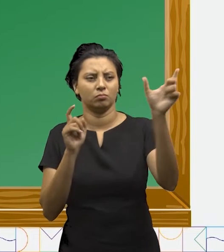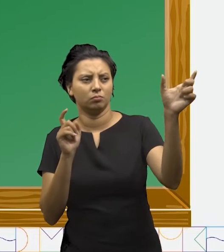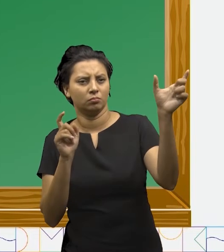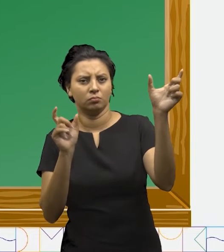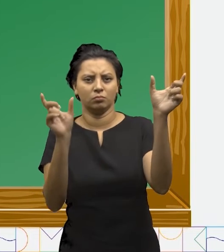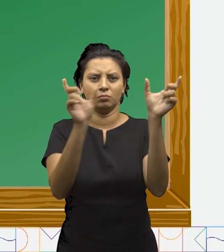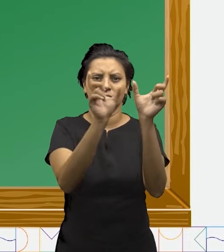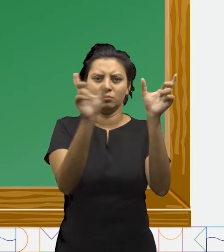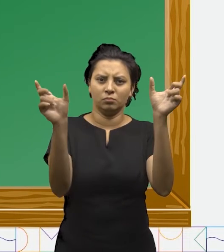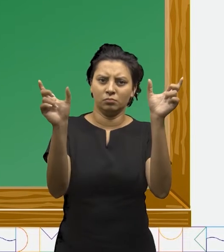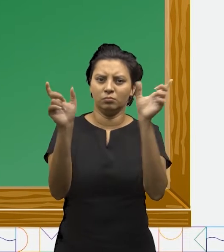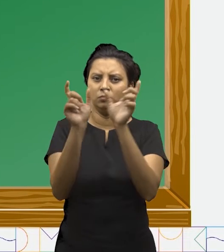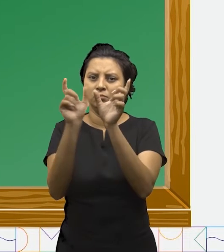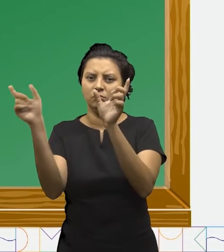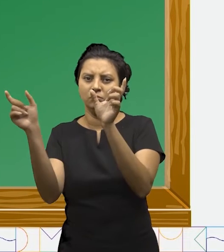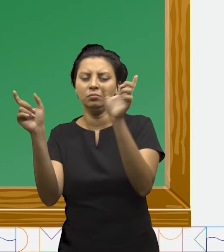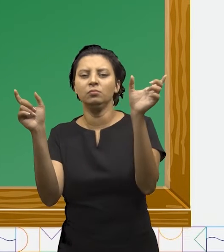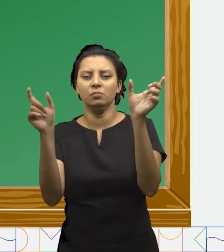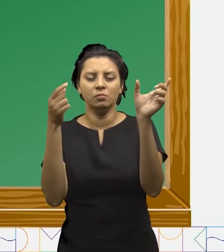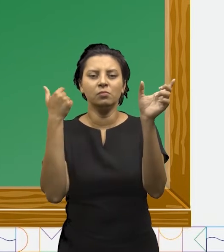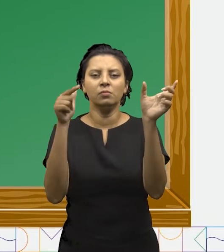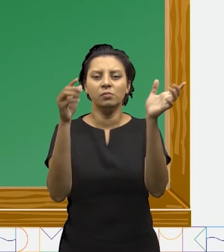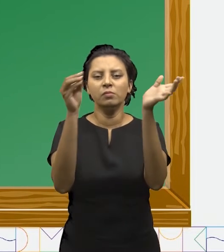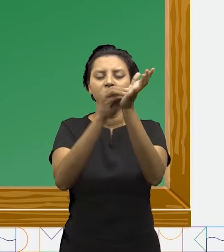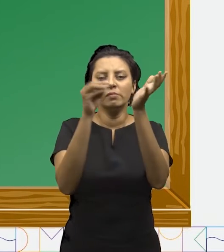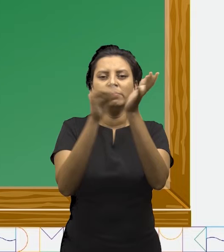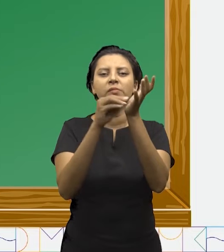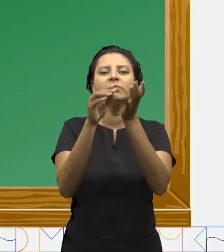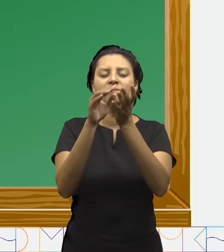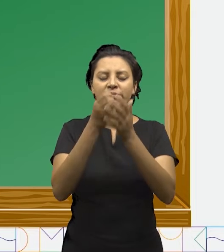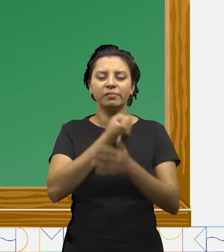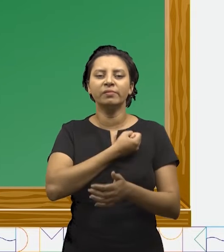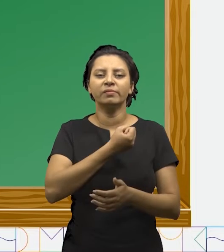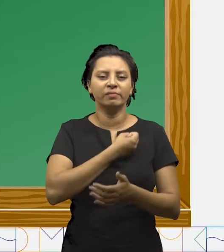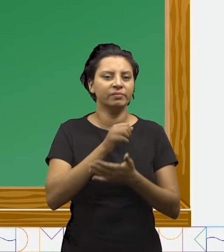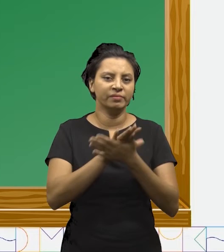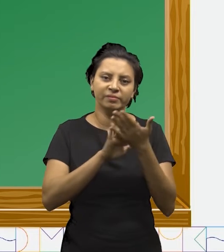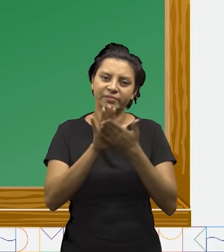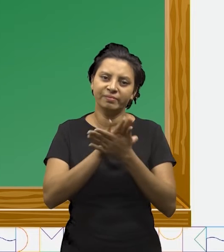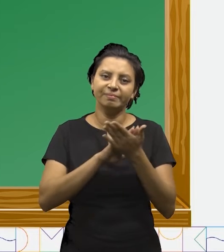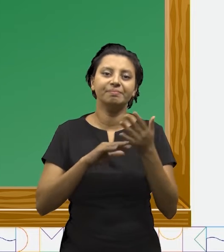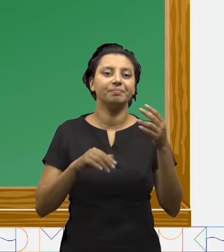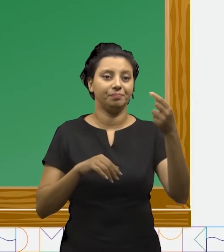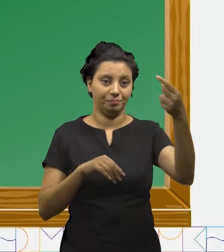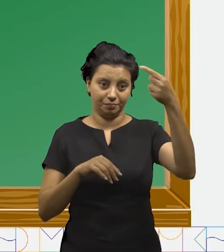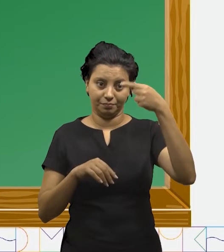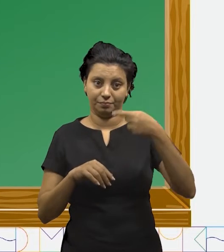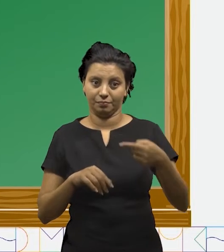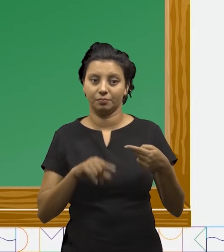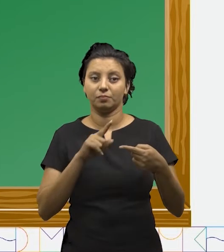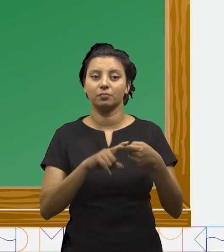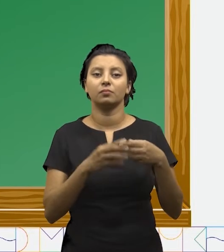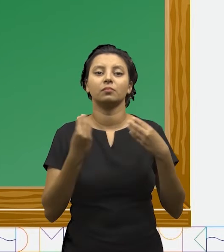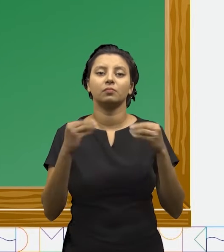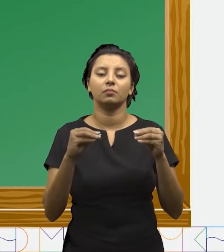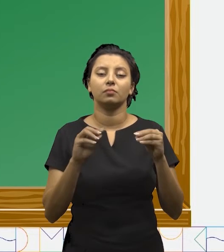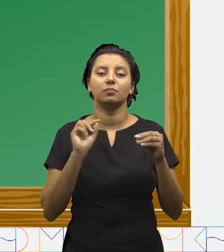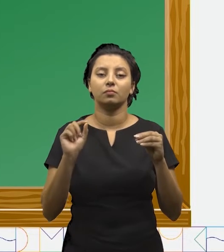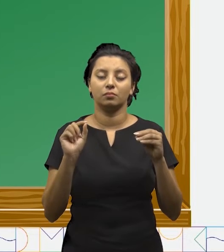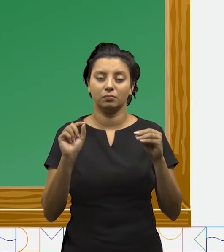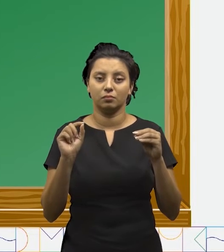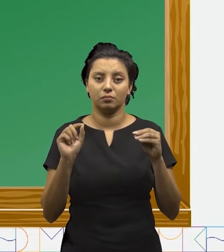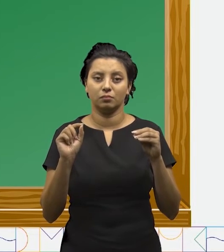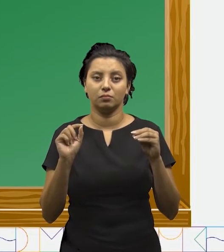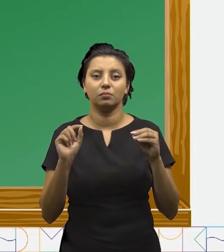deixou alguns espaços sem colocar números. Na segunda linha, ela colocou